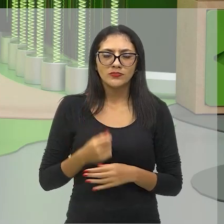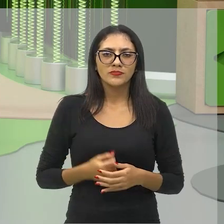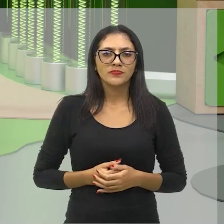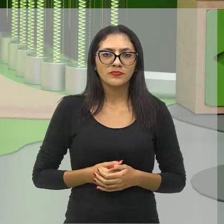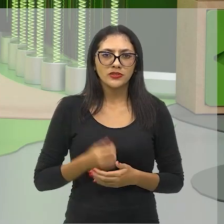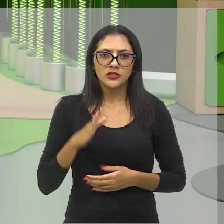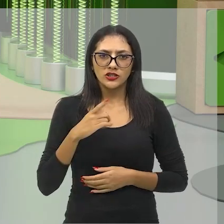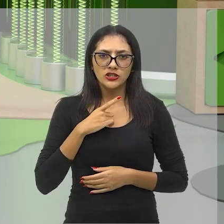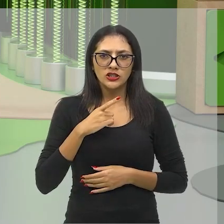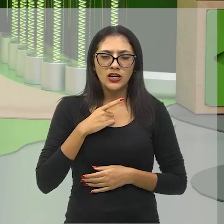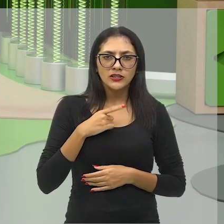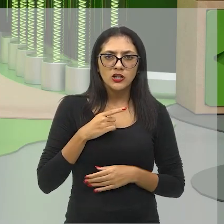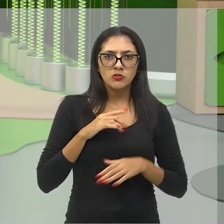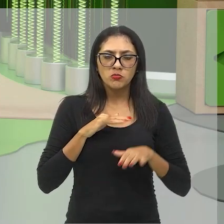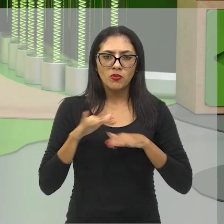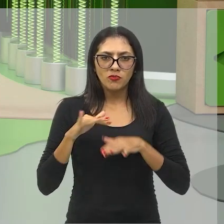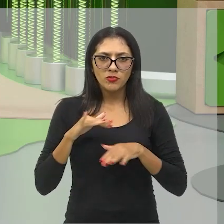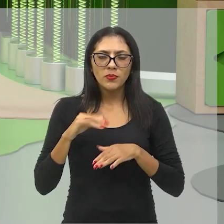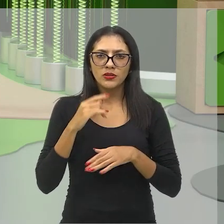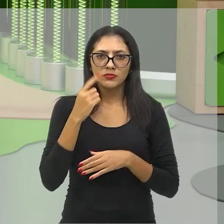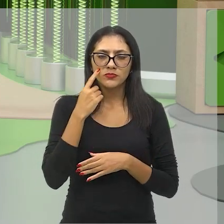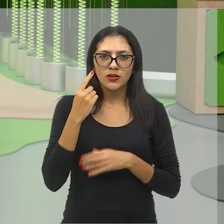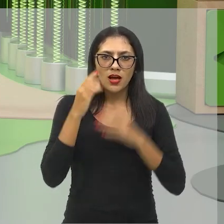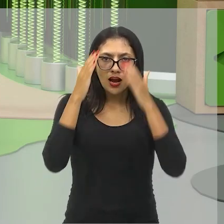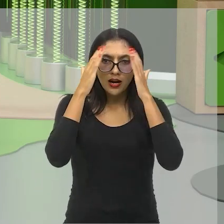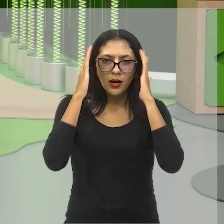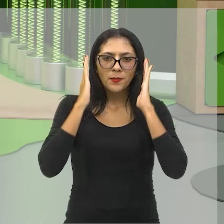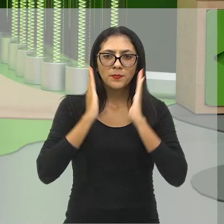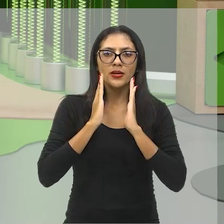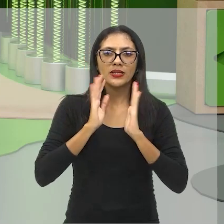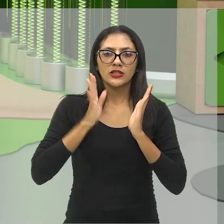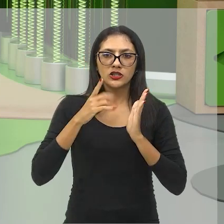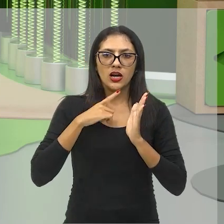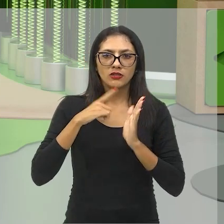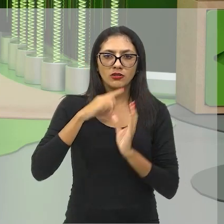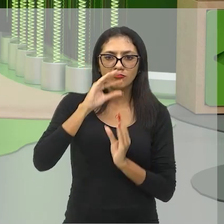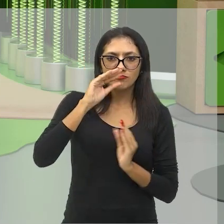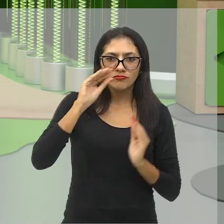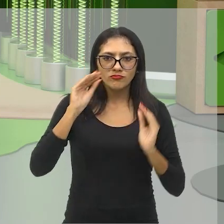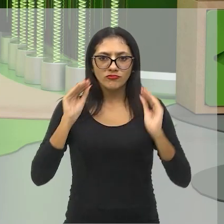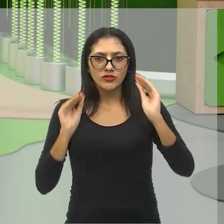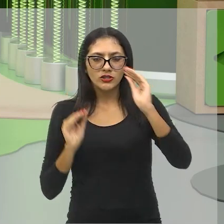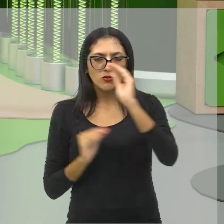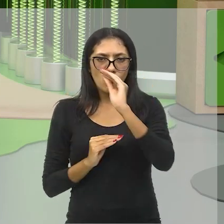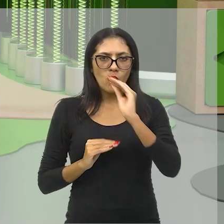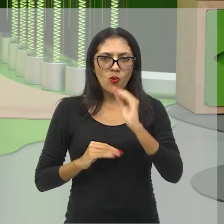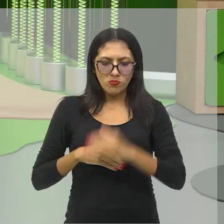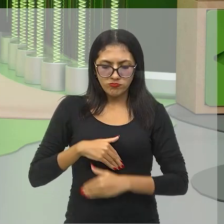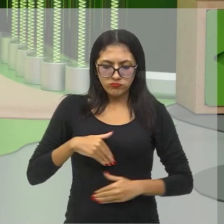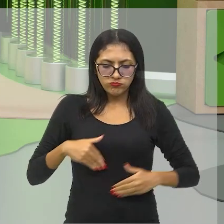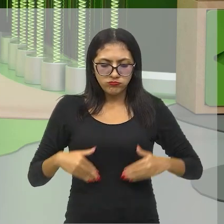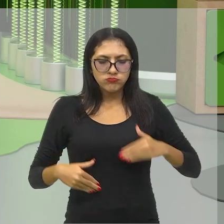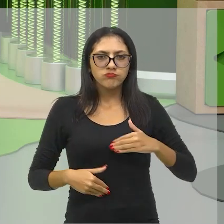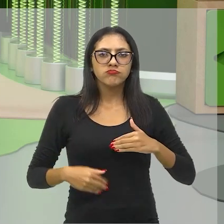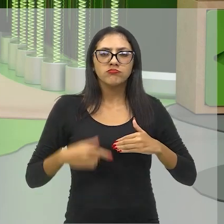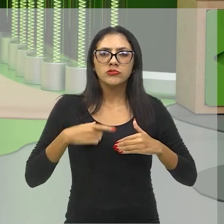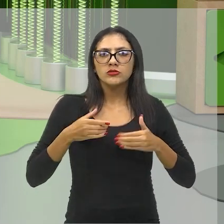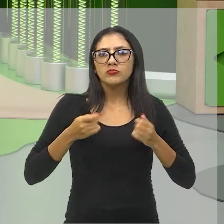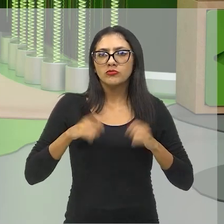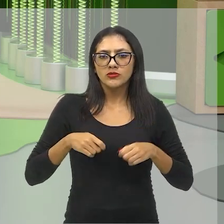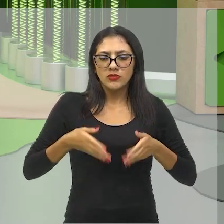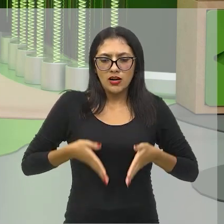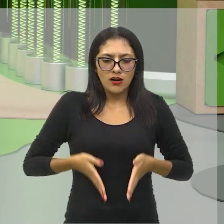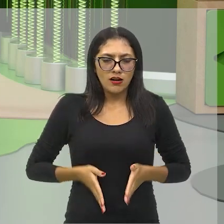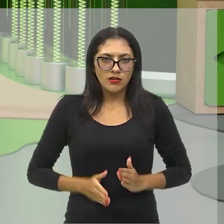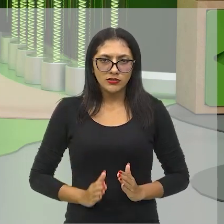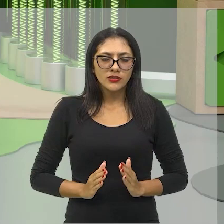já fez ali esse movimento, está com a cabeça para baixo, para que possa acontecer, então, a última etapa ali da gravidez, que é o parto, né? Que